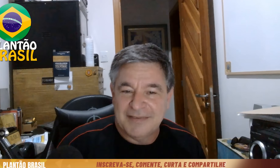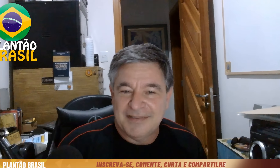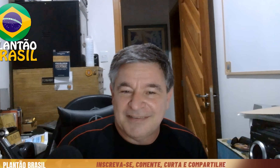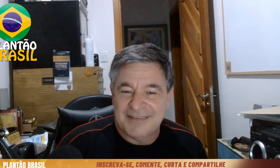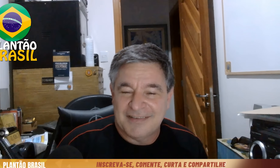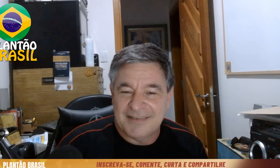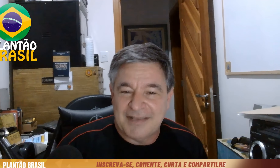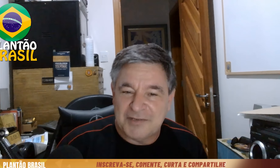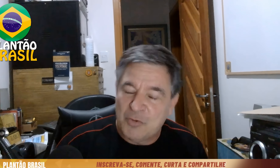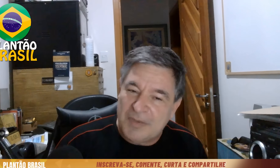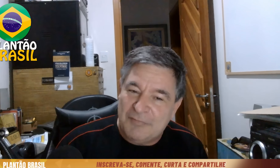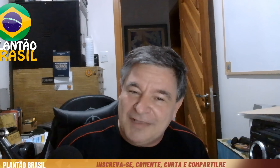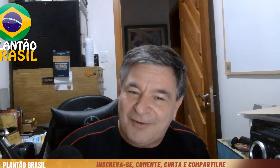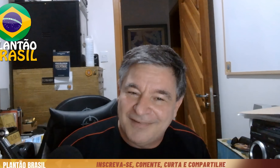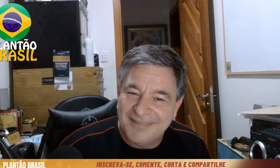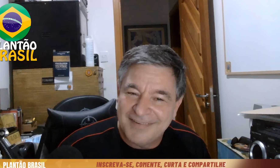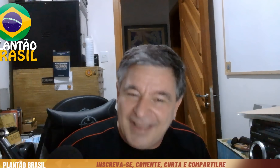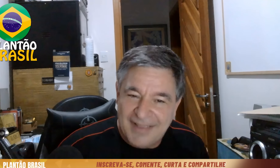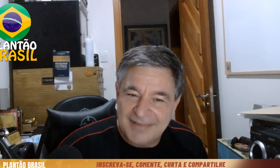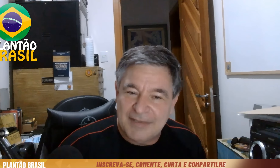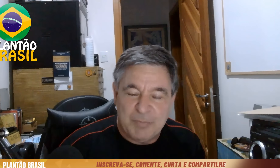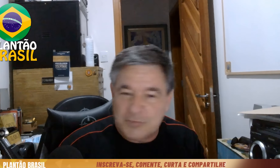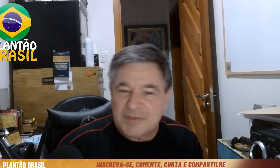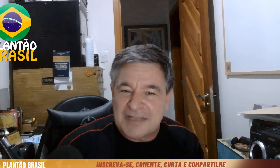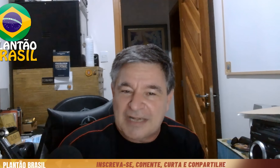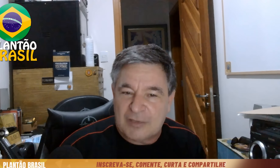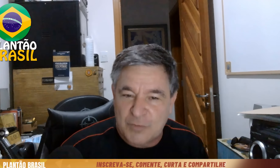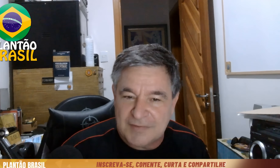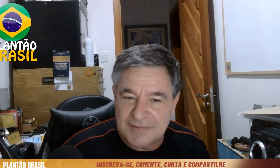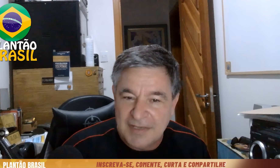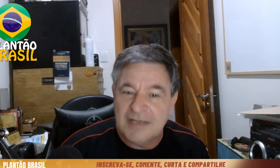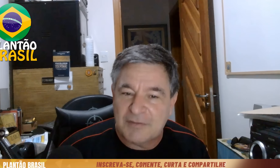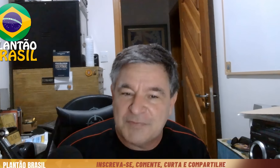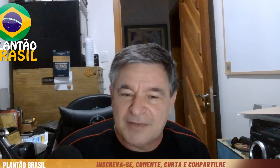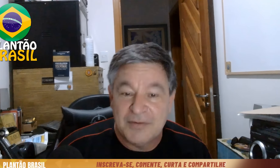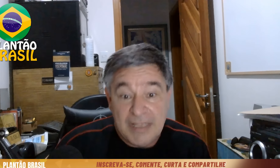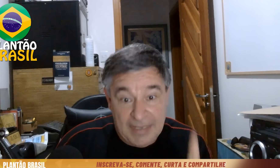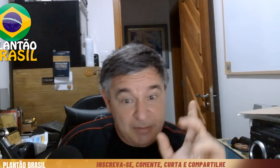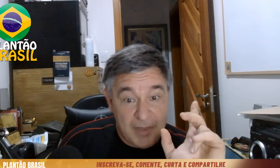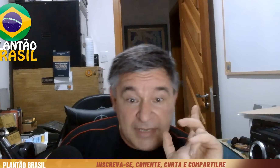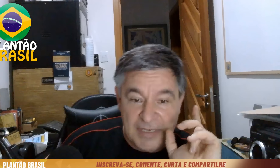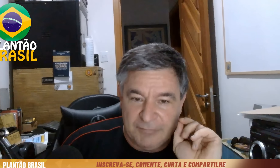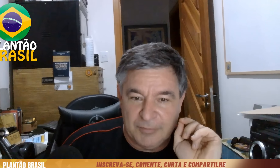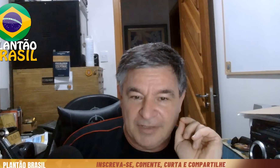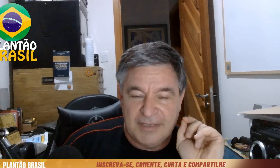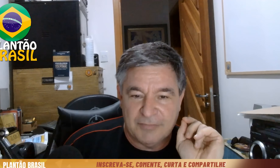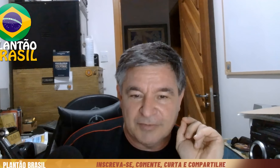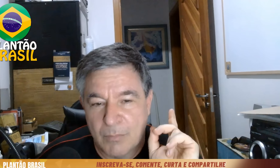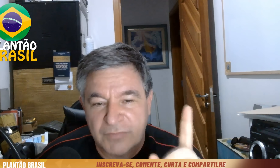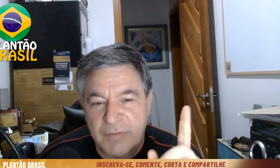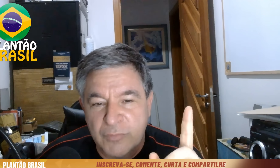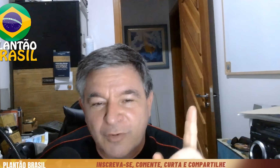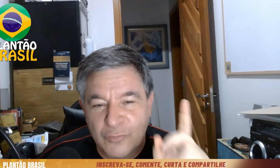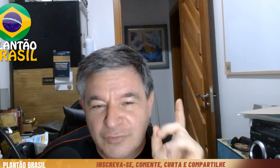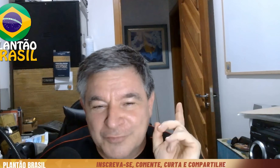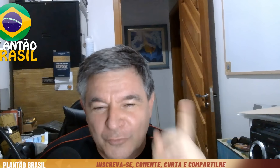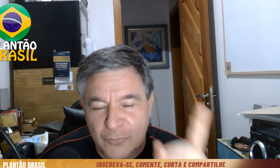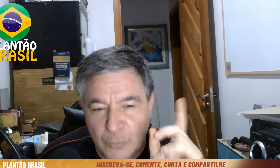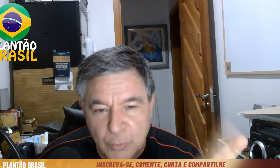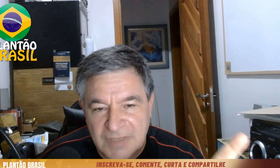Guimarães da Caixa Econômica Federal, né? Depois de todas as declarações que eles já fizeram. É incrível, é incrível. Mas vamos